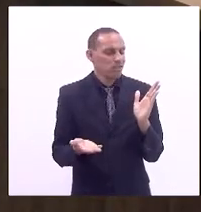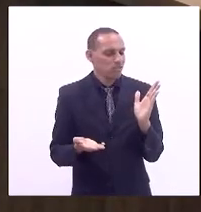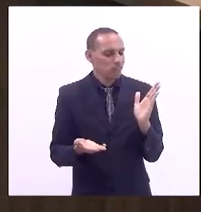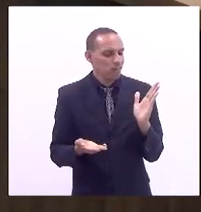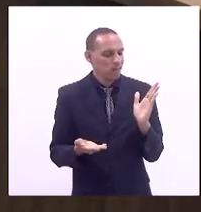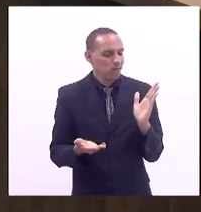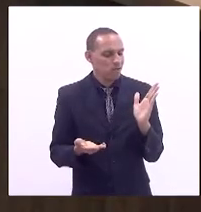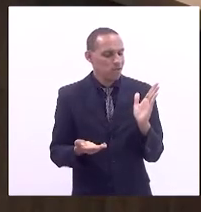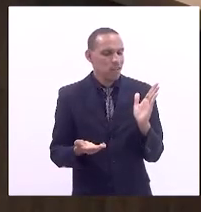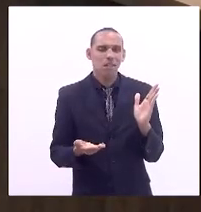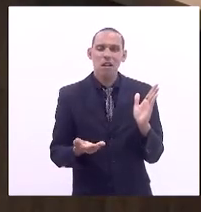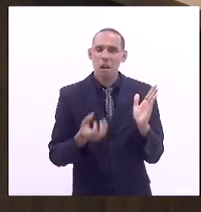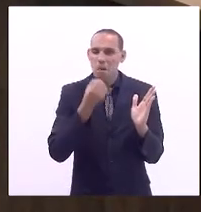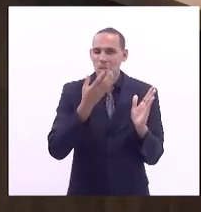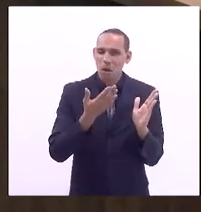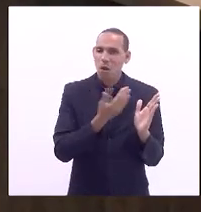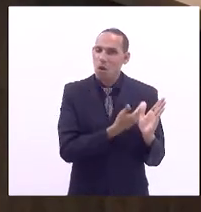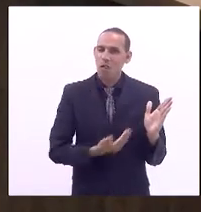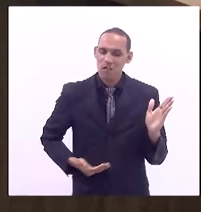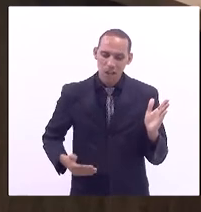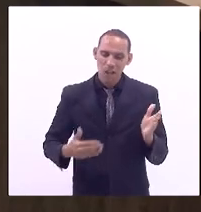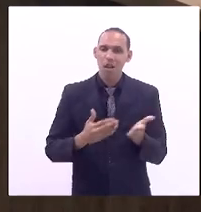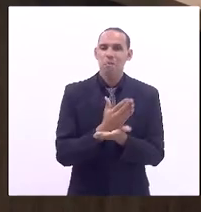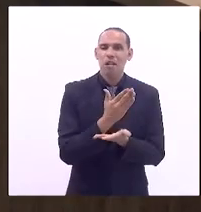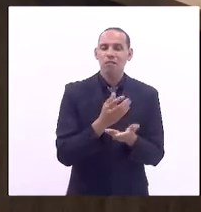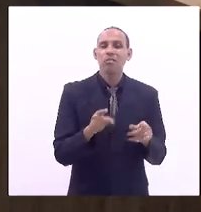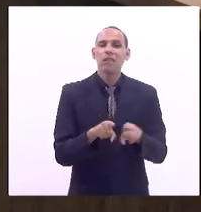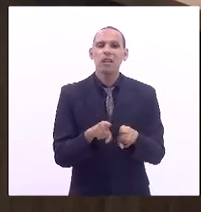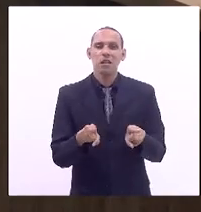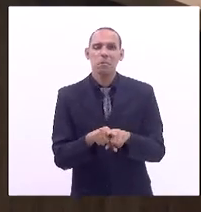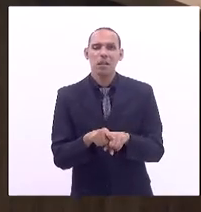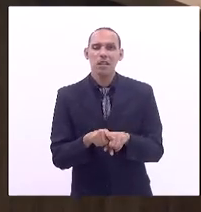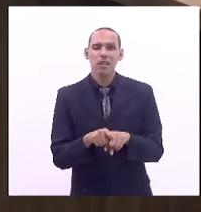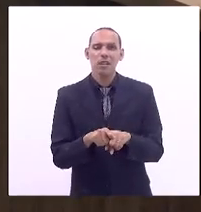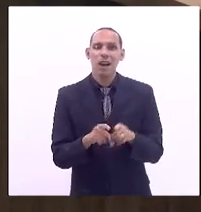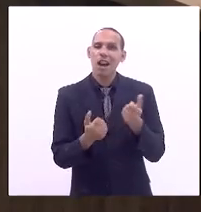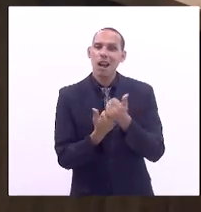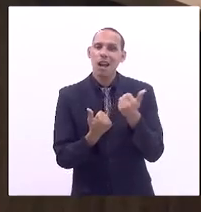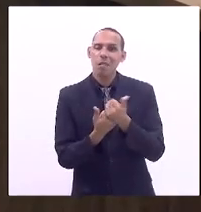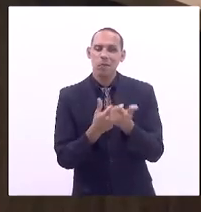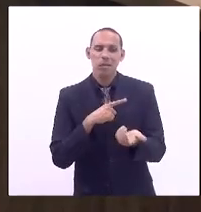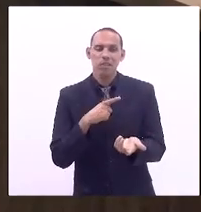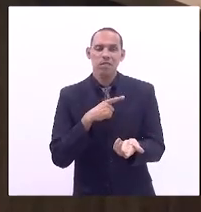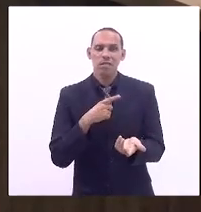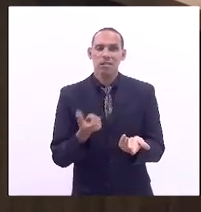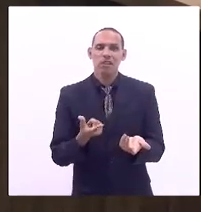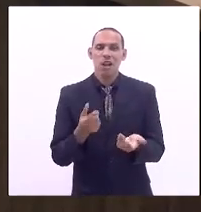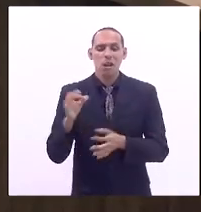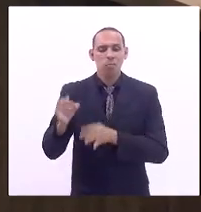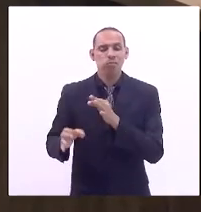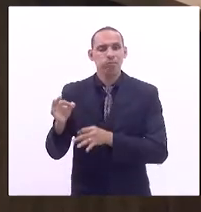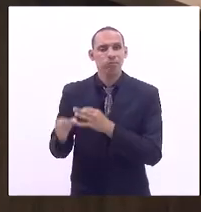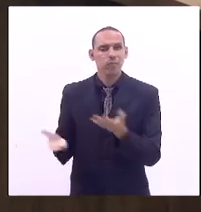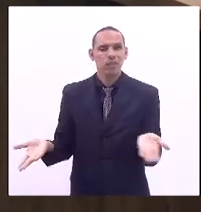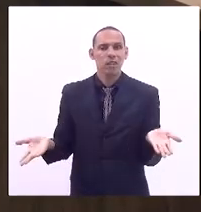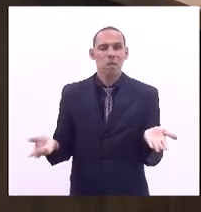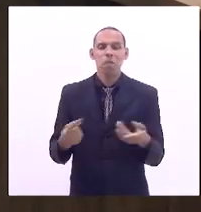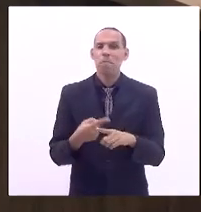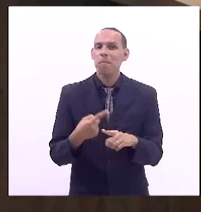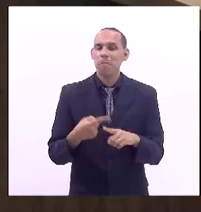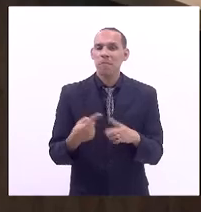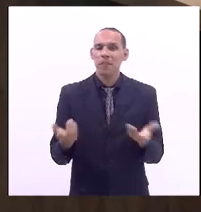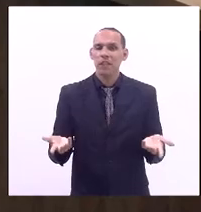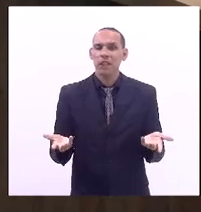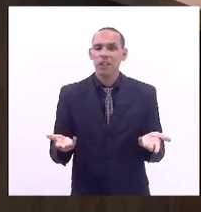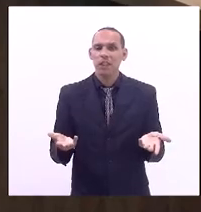palatável para o governo sancionar e que tenham respaldo jurídico Porque